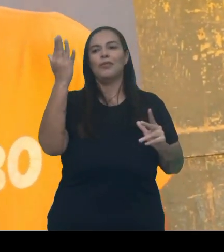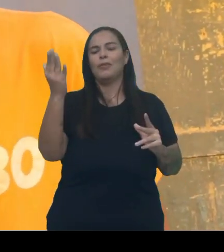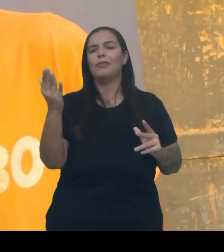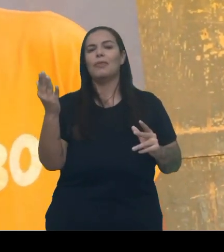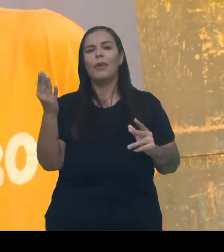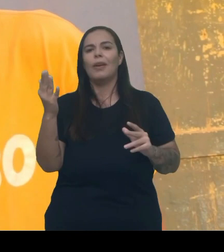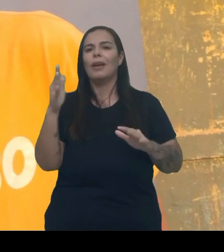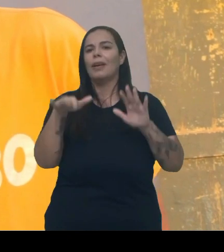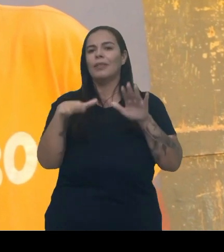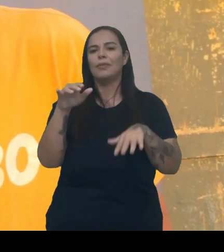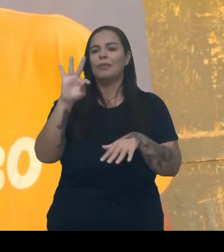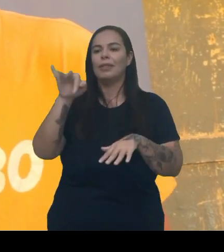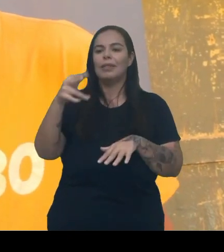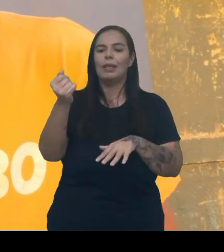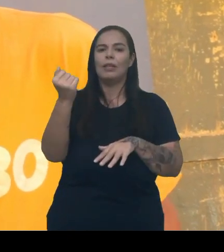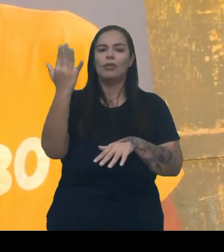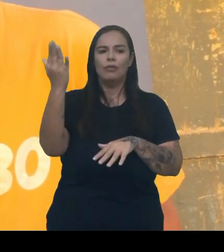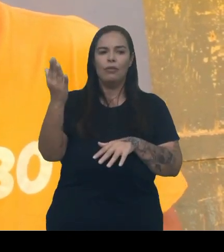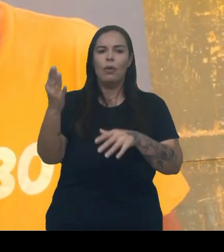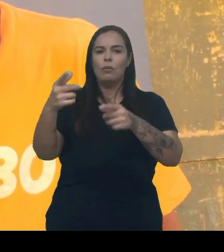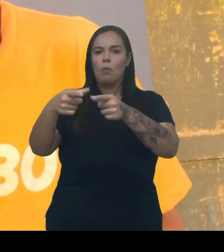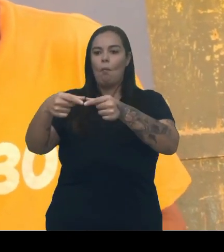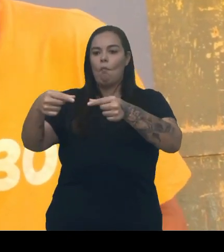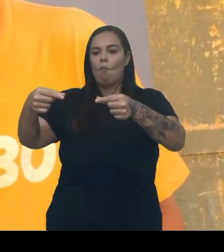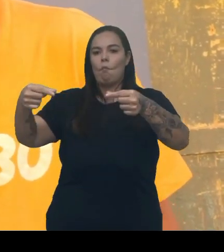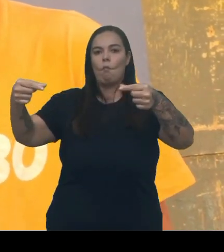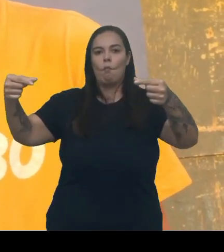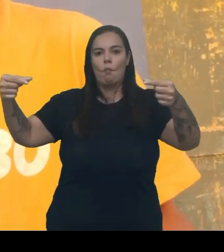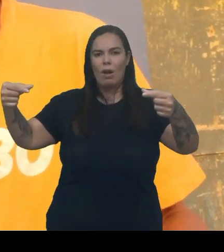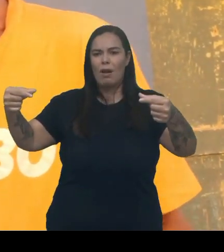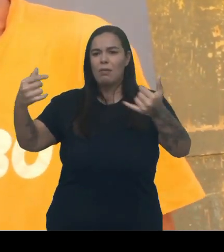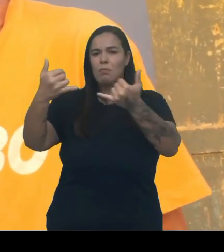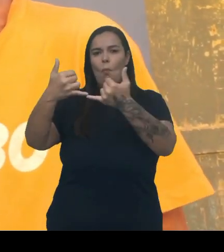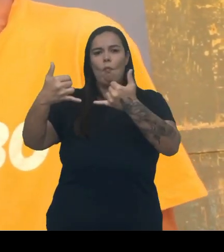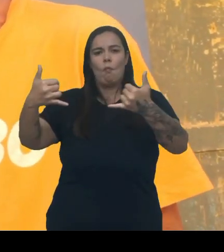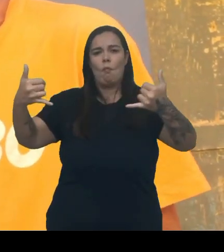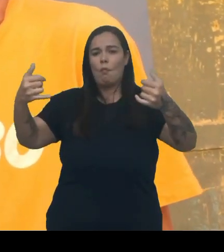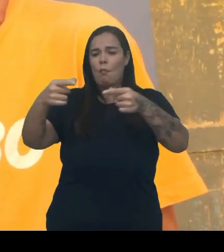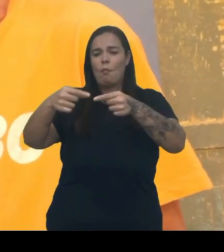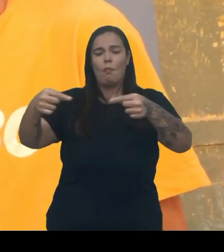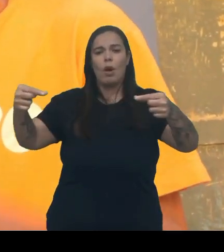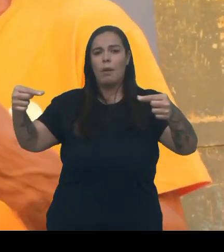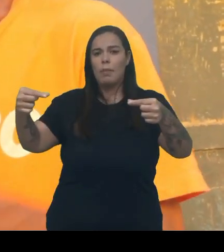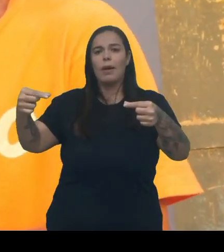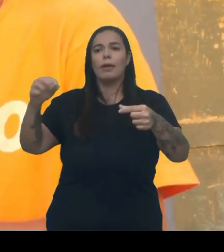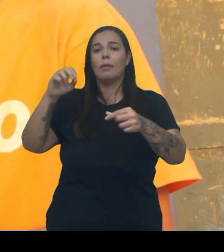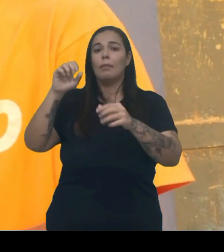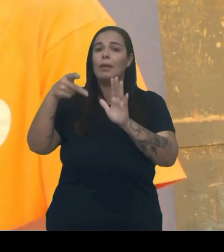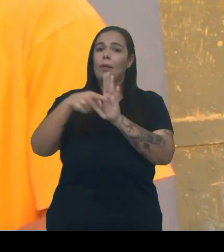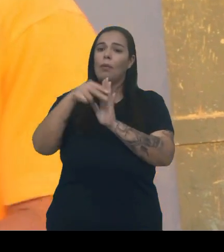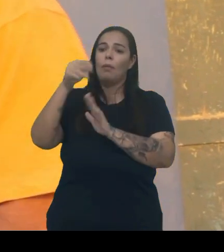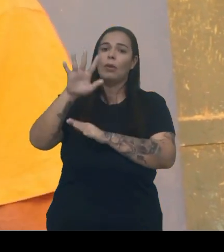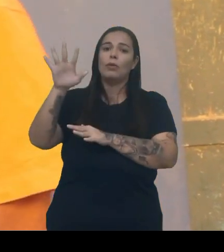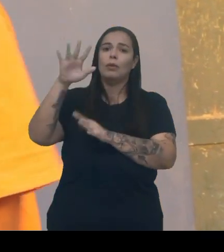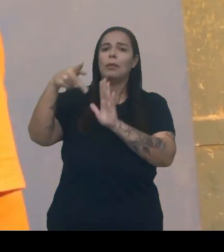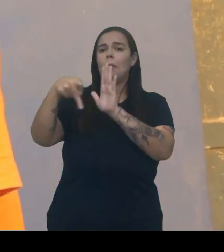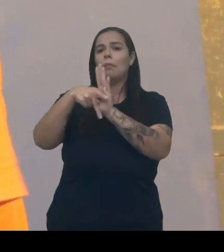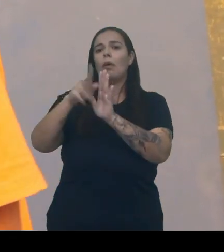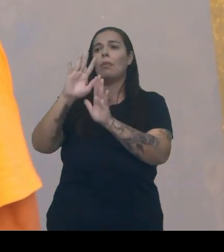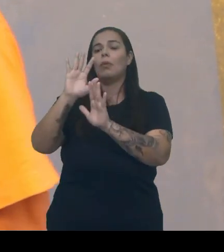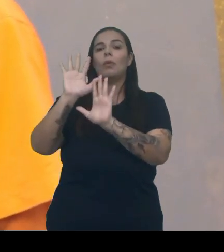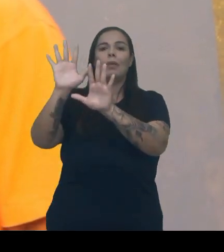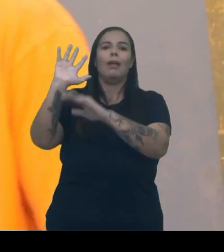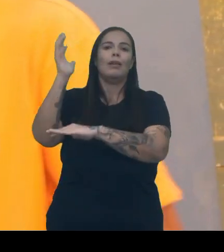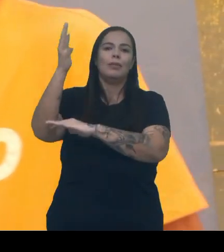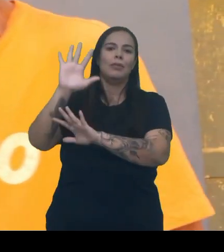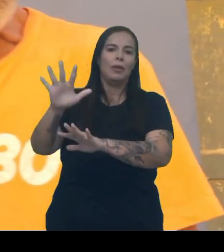não, tainha, às vezes tinha tainha de fora desse tamanho, grandona, sem ova, magra mesmo. Mas era magra pela